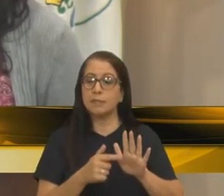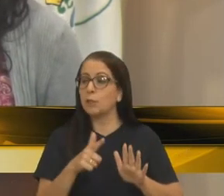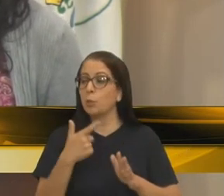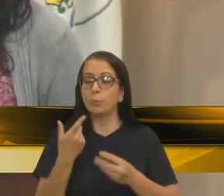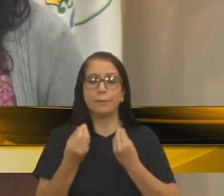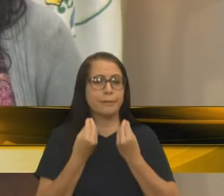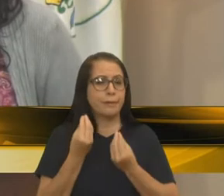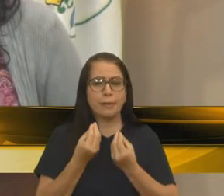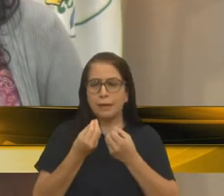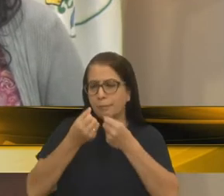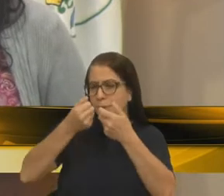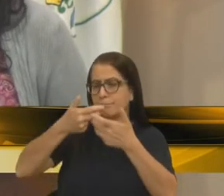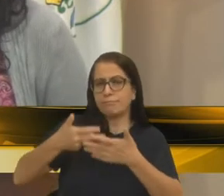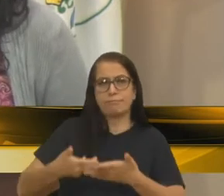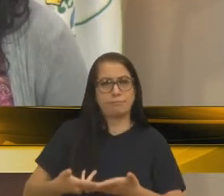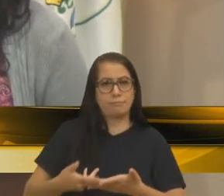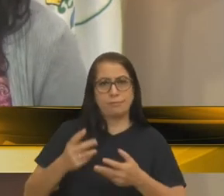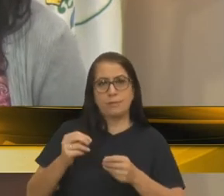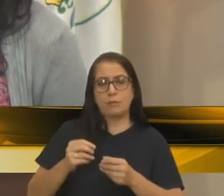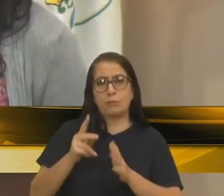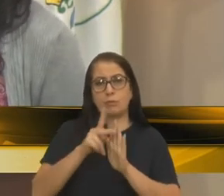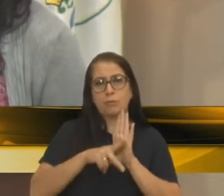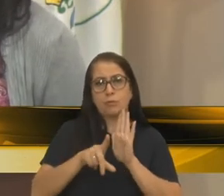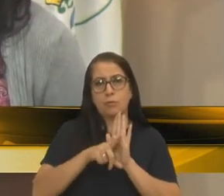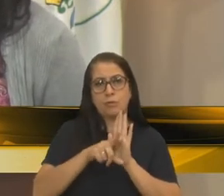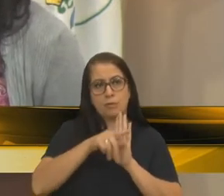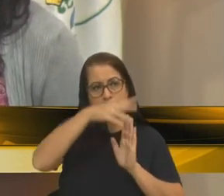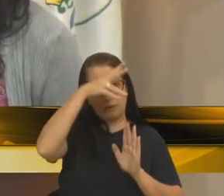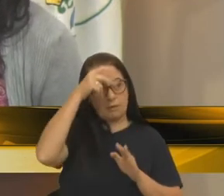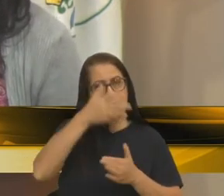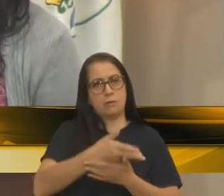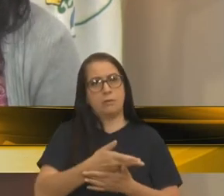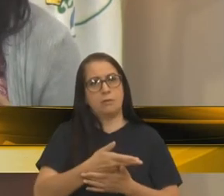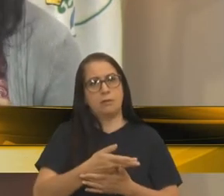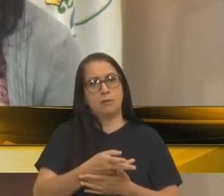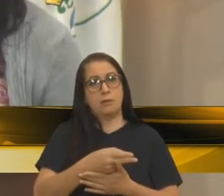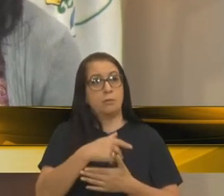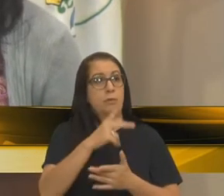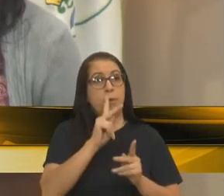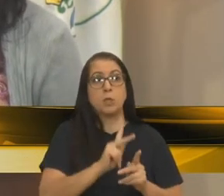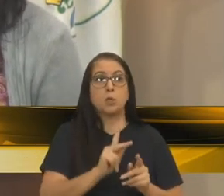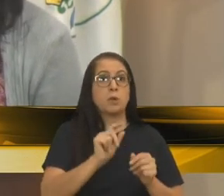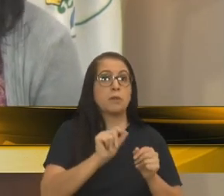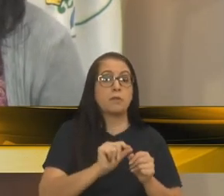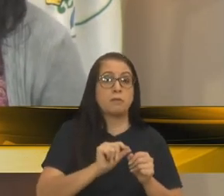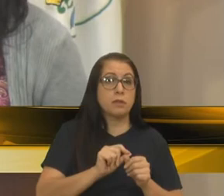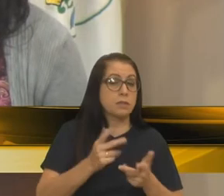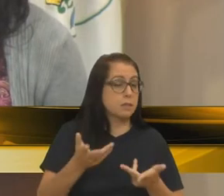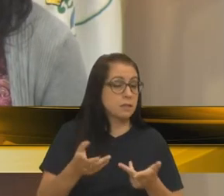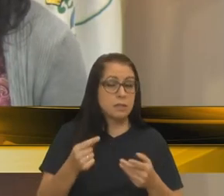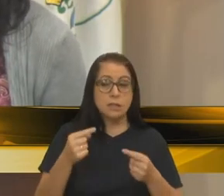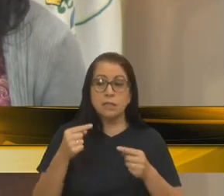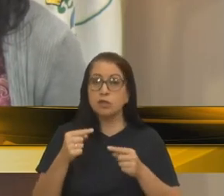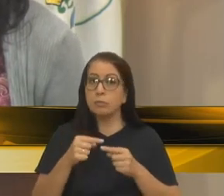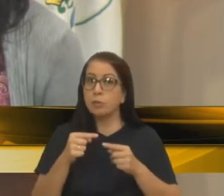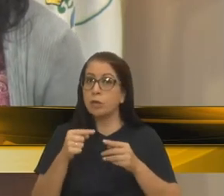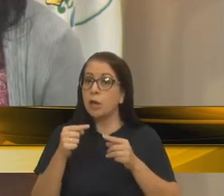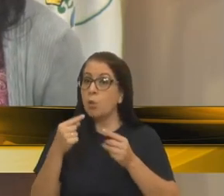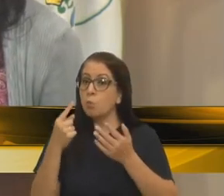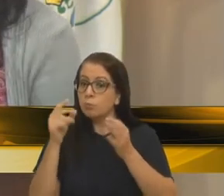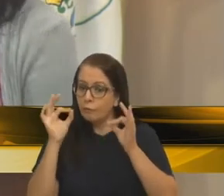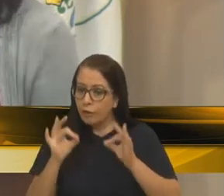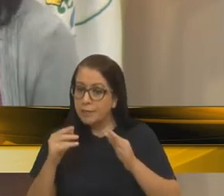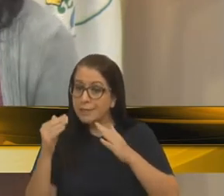fundamento esse projeto de lei do Executivo Municipal. Alguém fez, e, pelo jeito, não combinou com a secretária, né? Porque